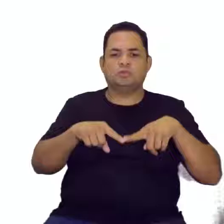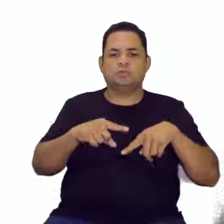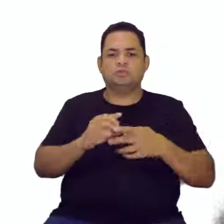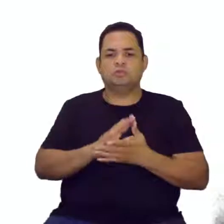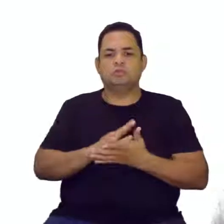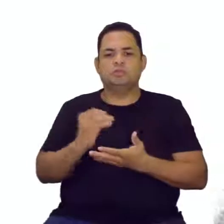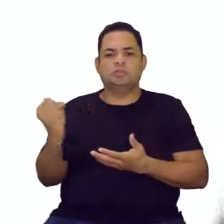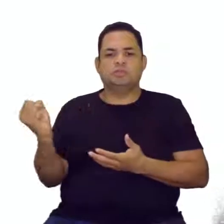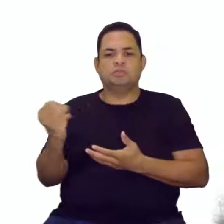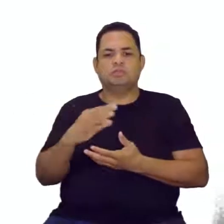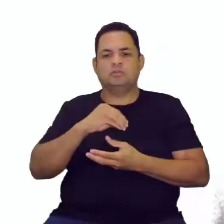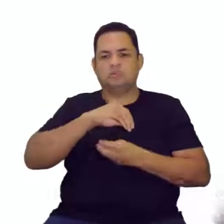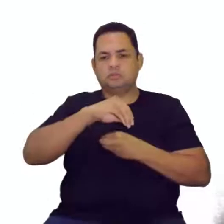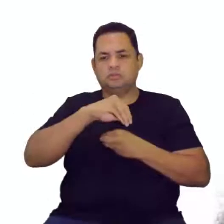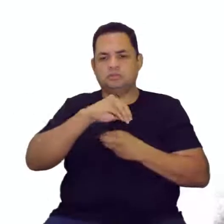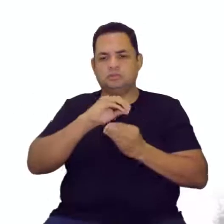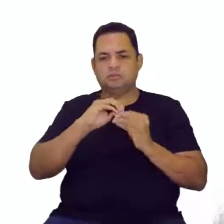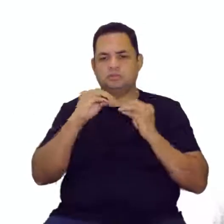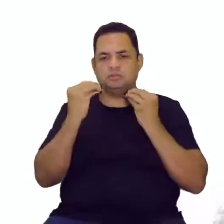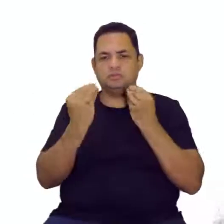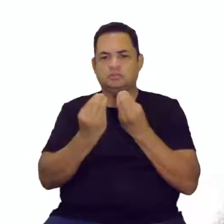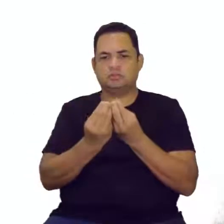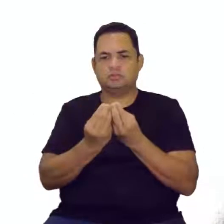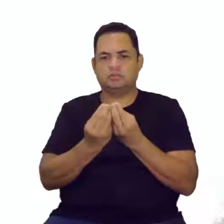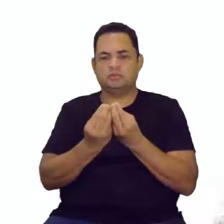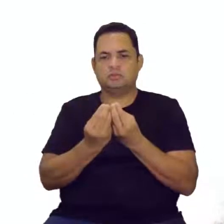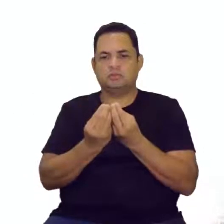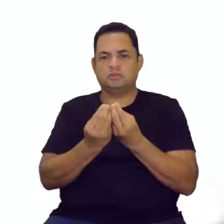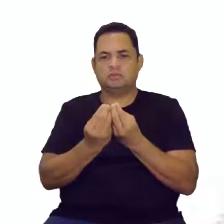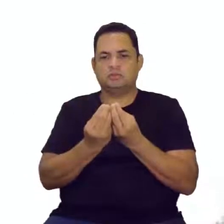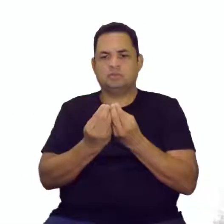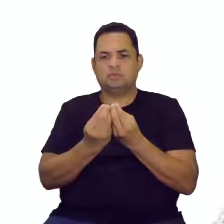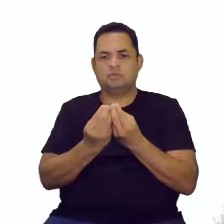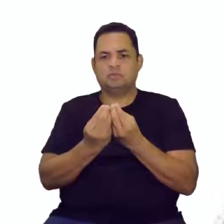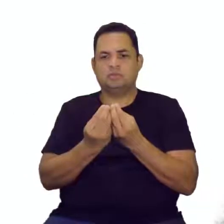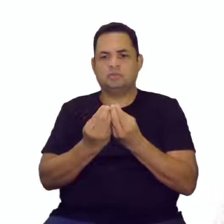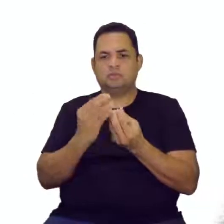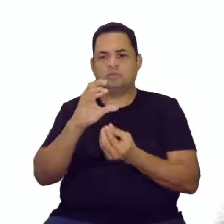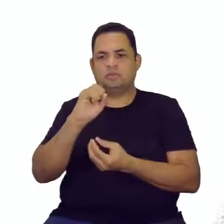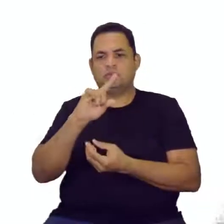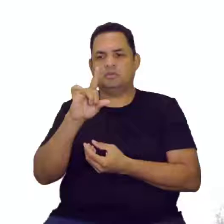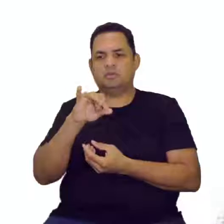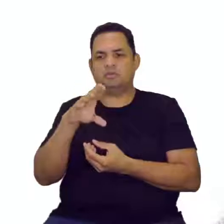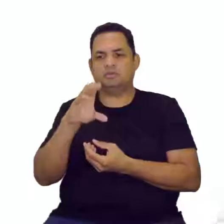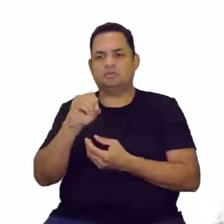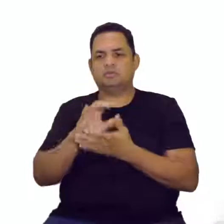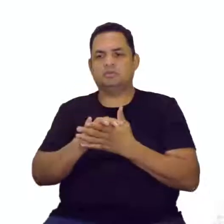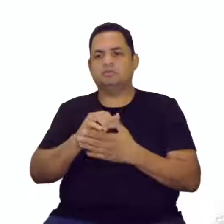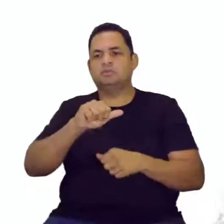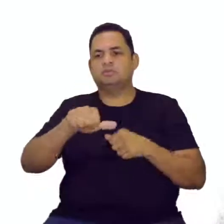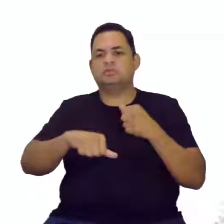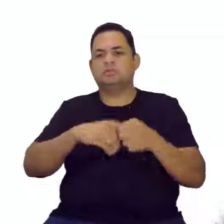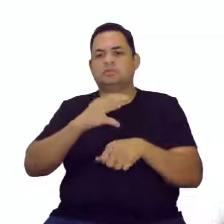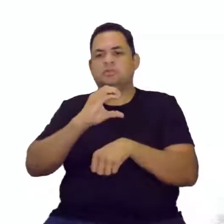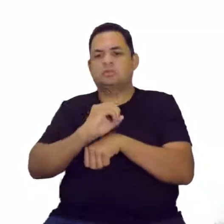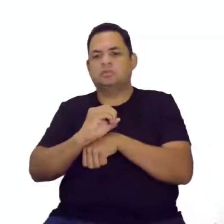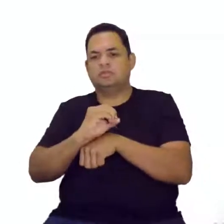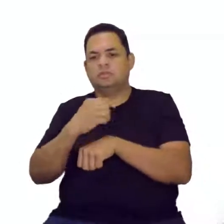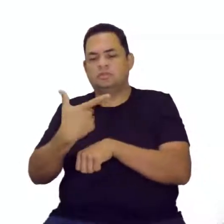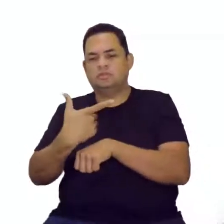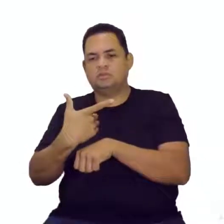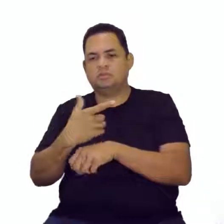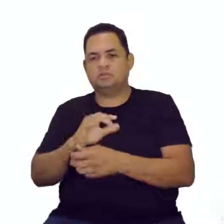nova substância, e transformando o ozônio em gás oxigênio. O ruim